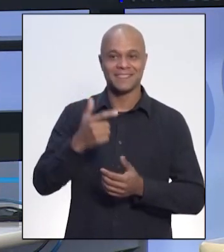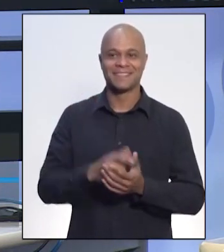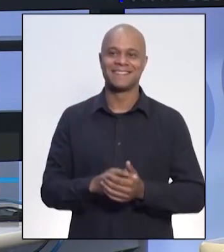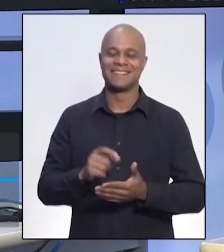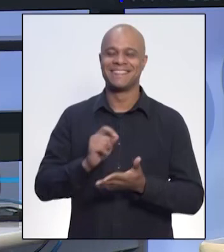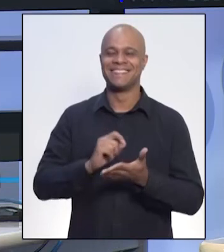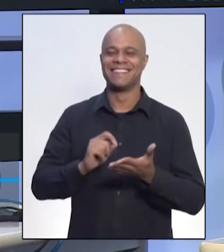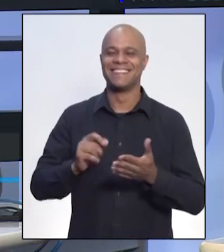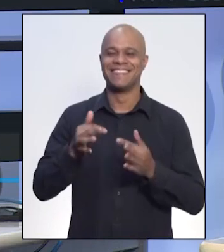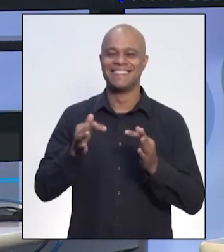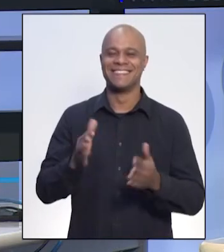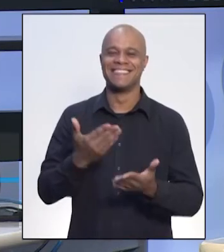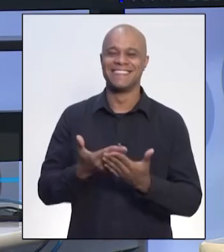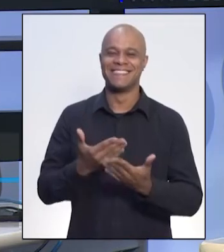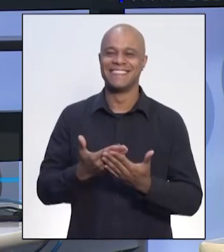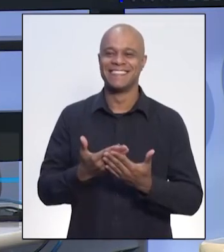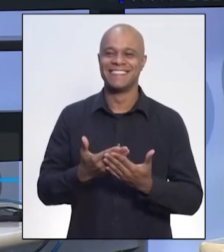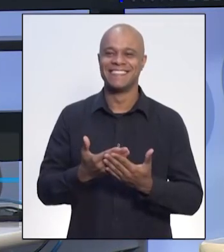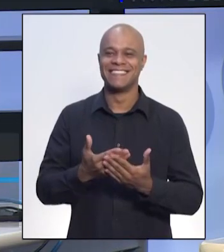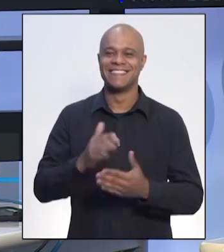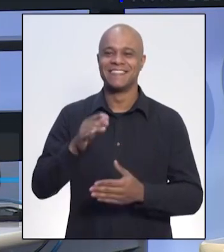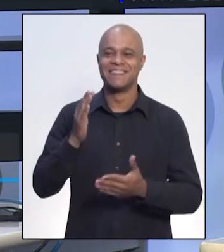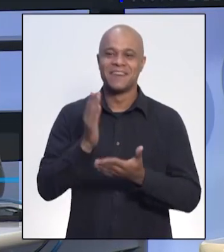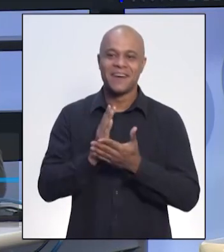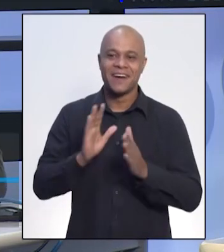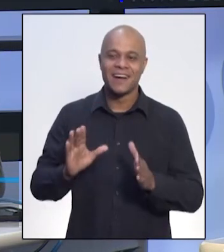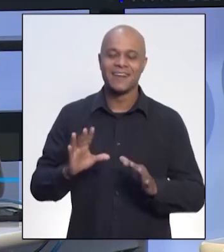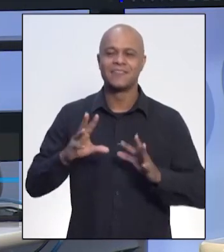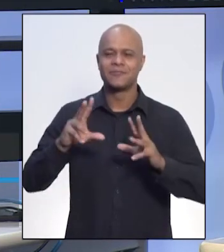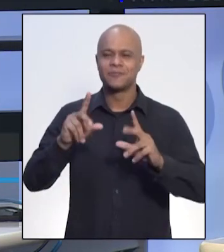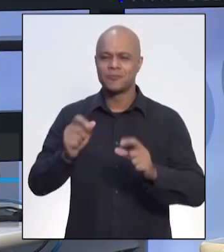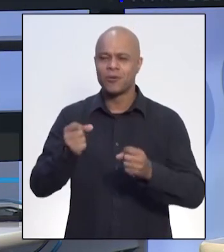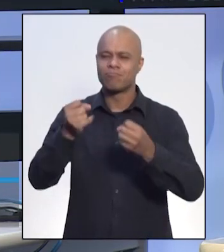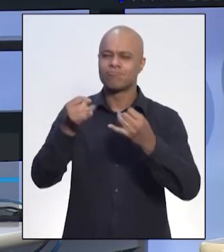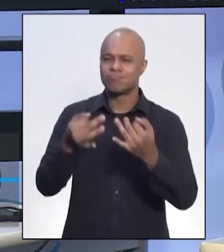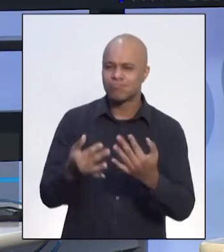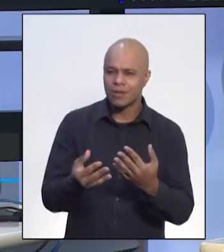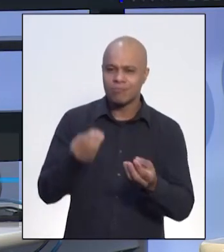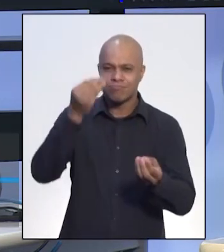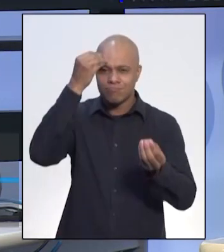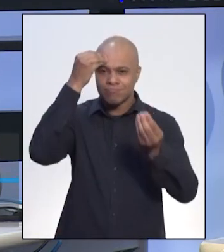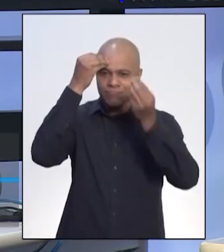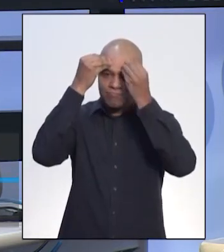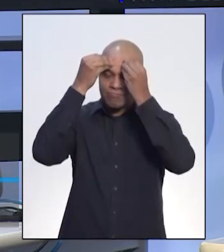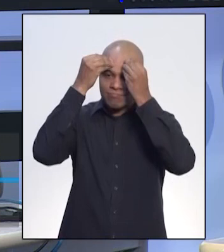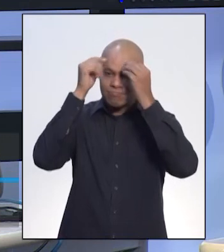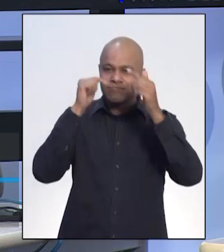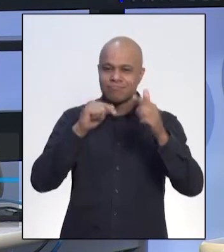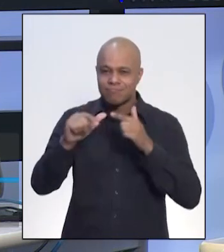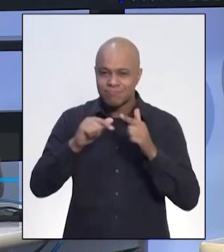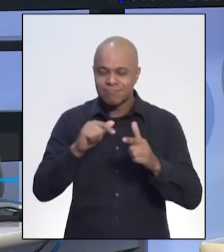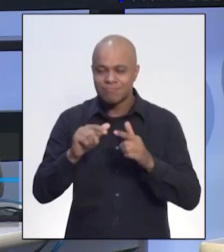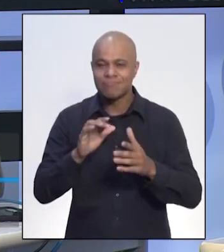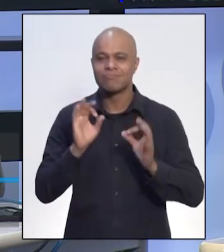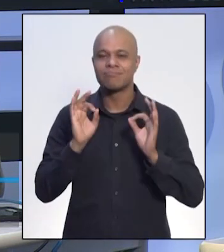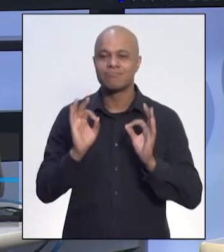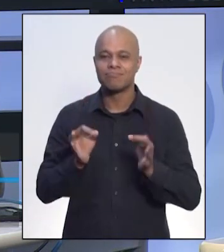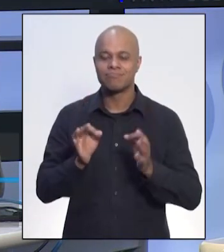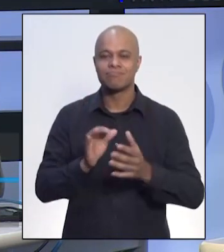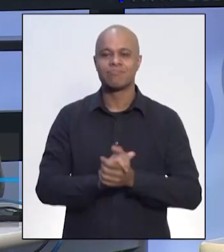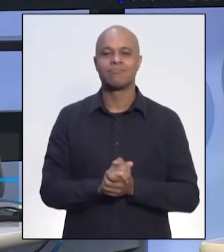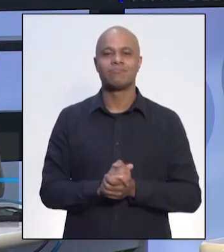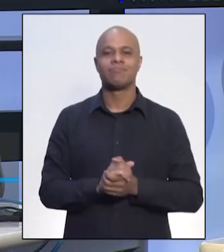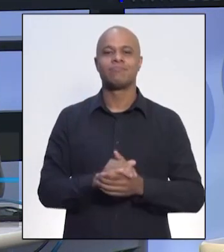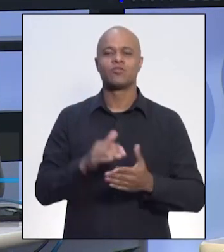final da aula, quando você terminar de ver minha aula, pegar todas as explicações, treinar com as atividades, você pega seu caderno do aluno, o